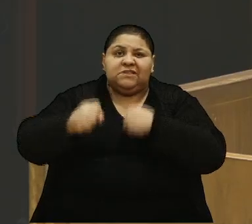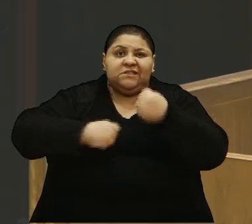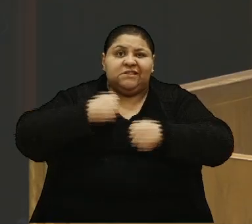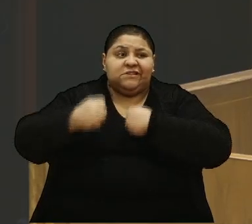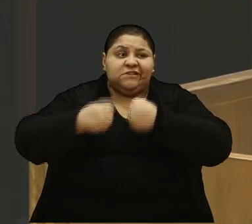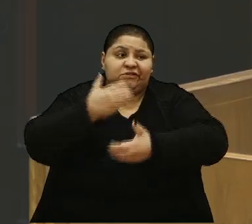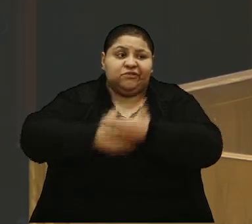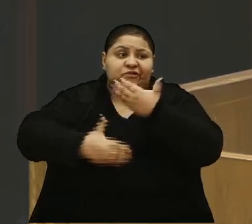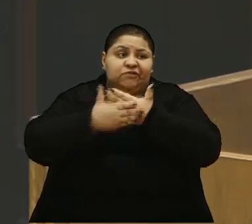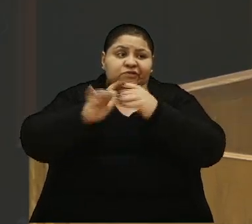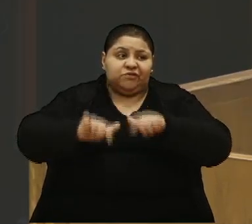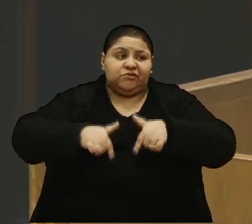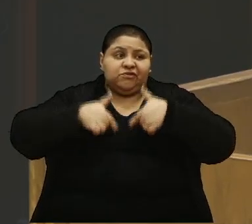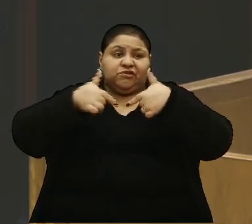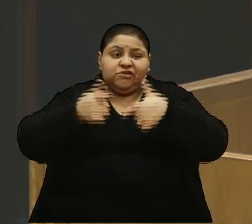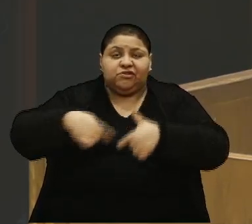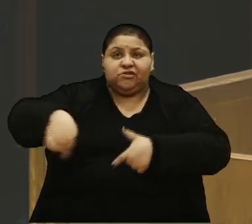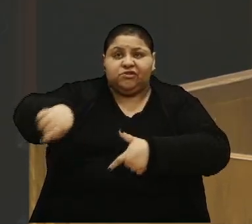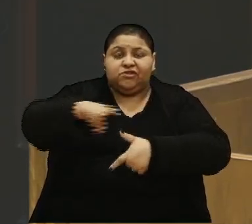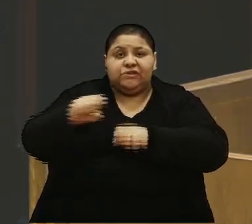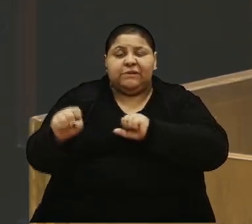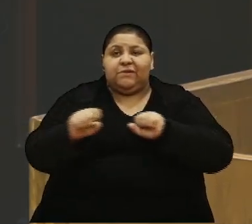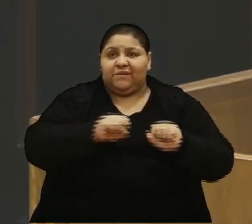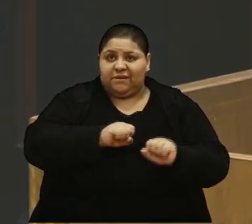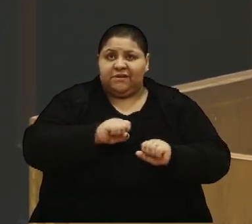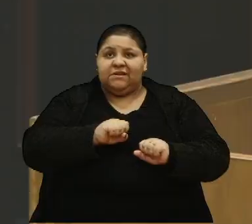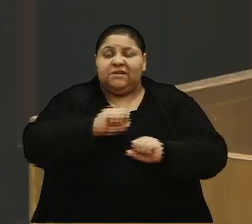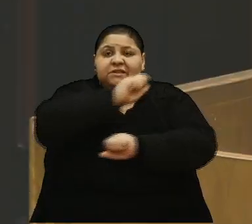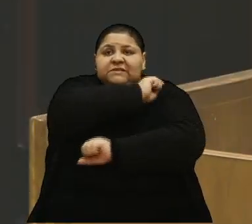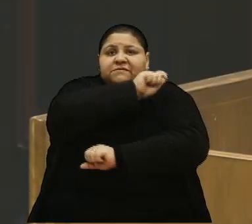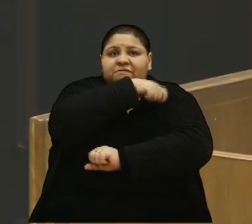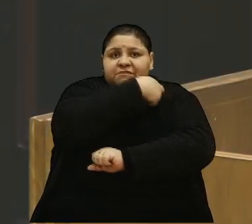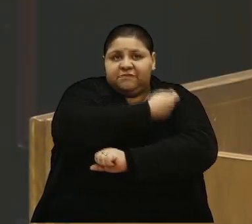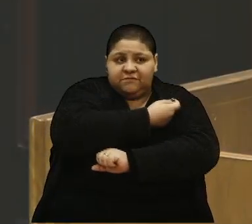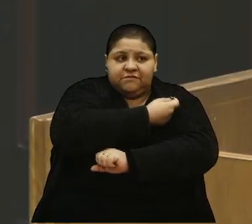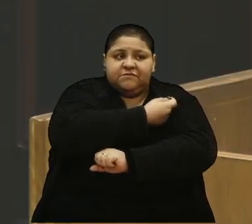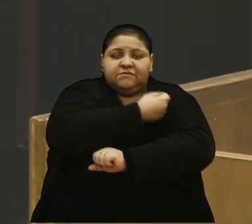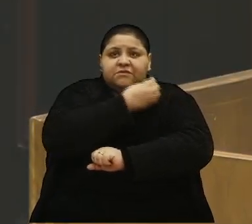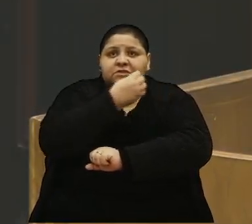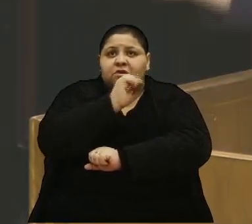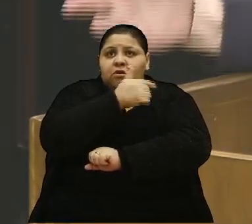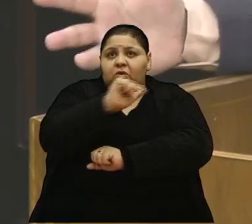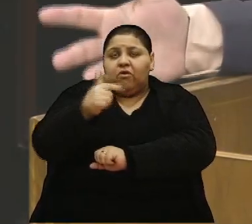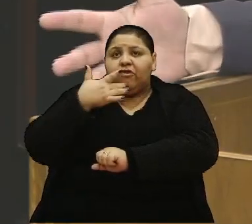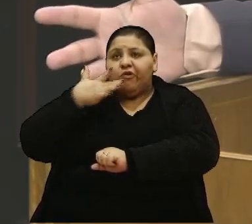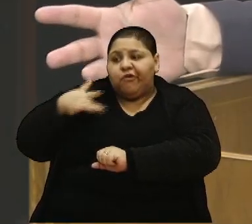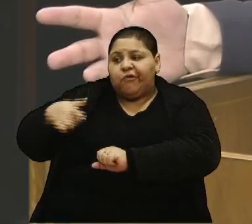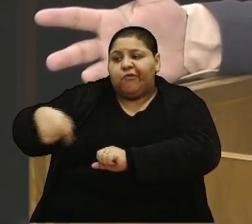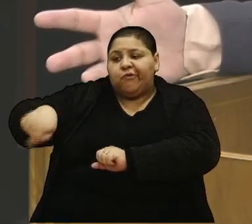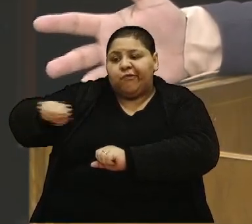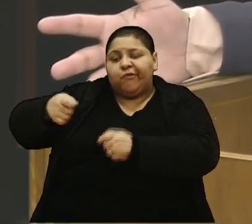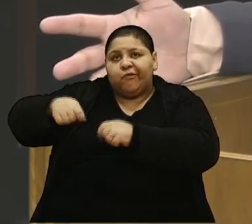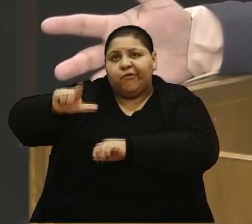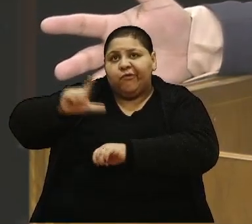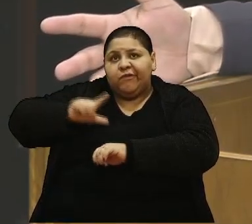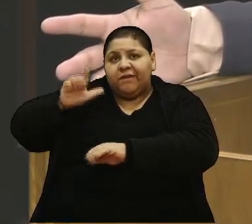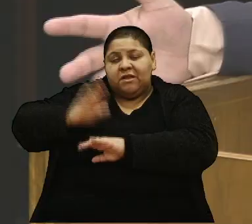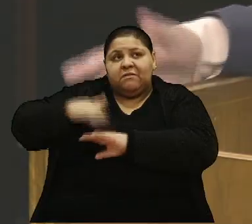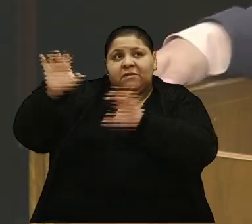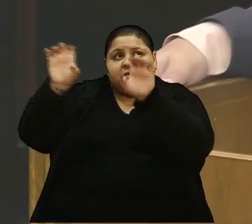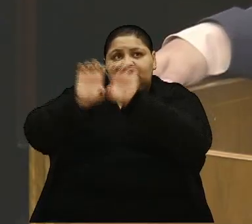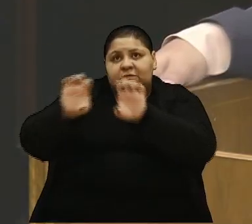os atos. E para que nós possamos fiscalizar outras crianças, nós precisamos ter mais